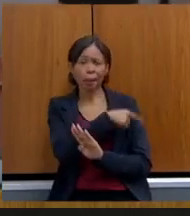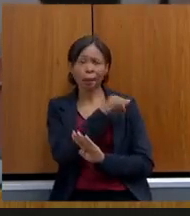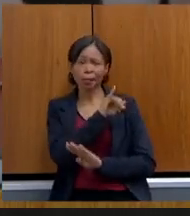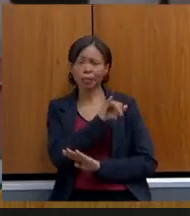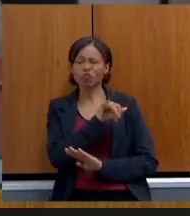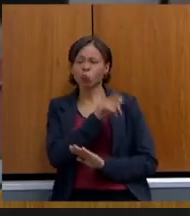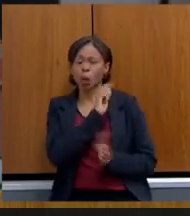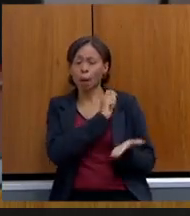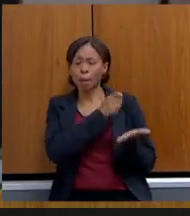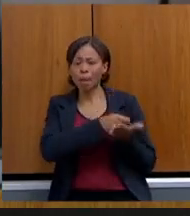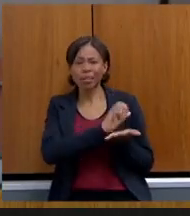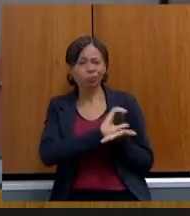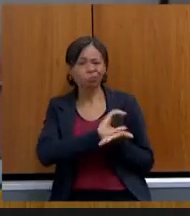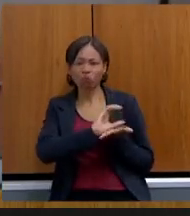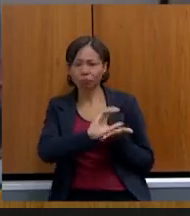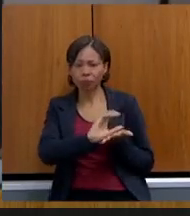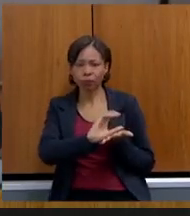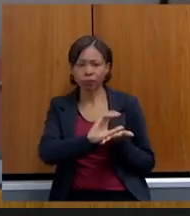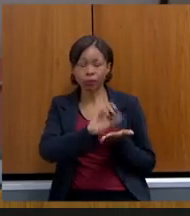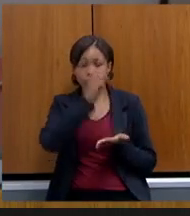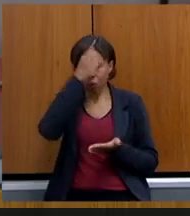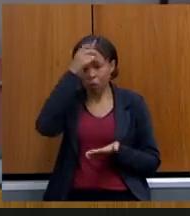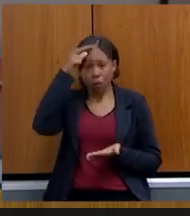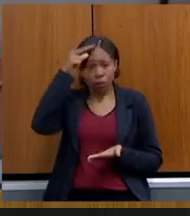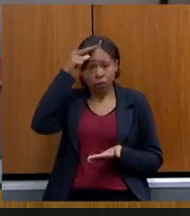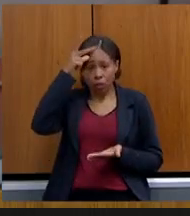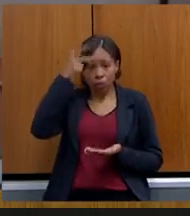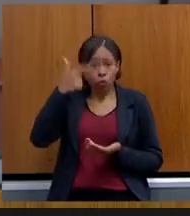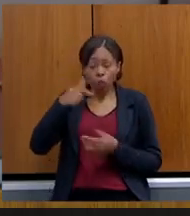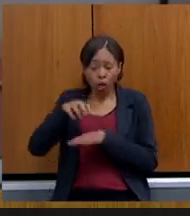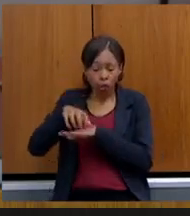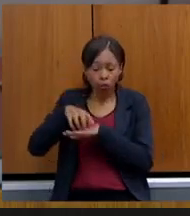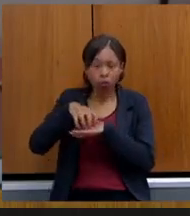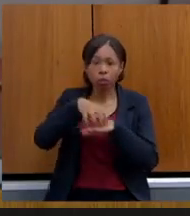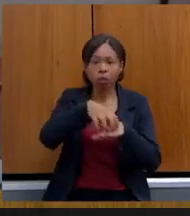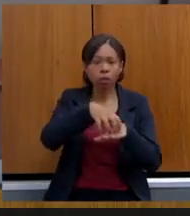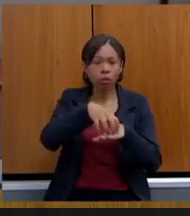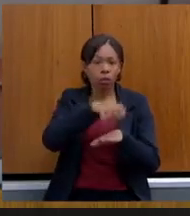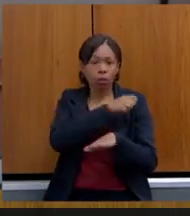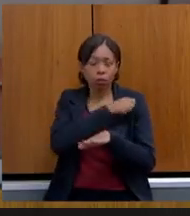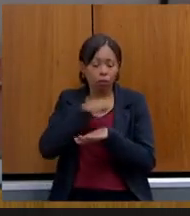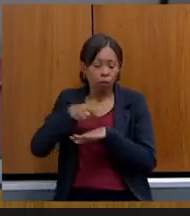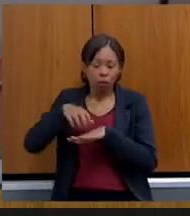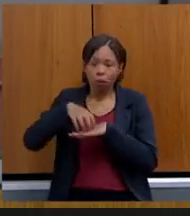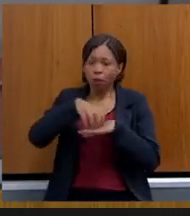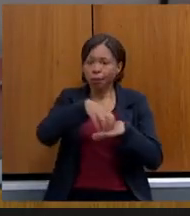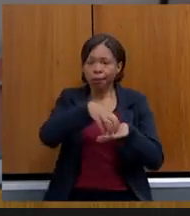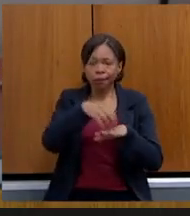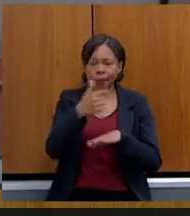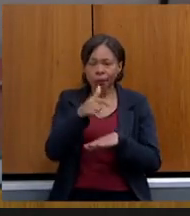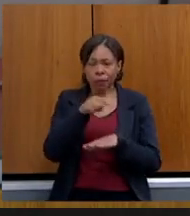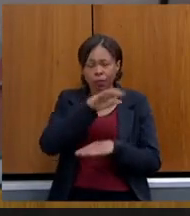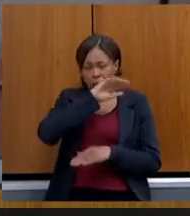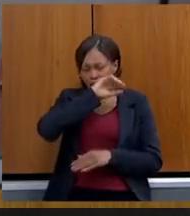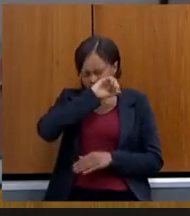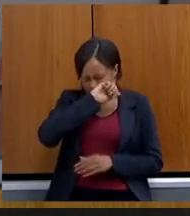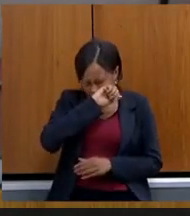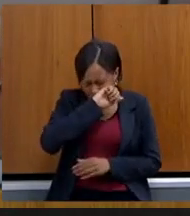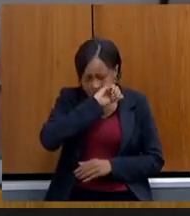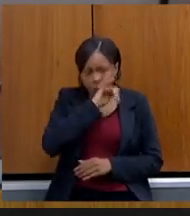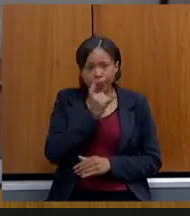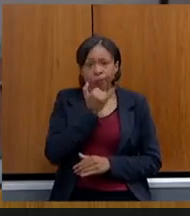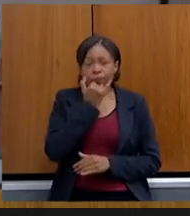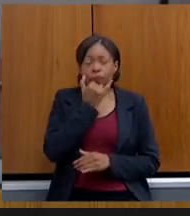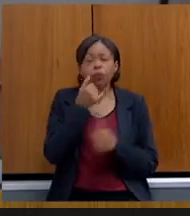Prefeito não fazia transporte de alunos para Escola Deputado como é que o Ideb podia subir do nada ou não do nada não tinha